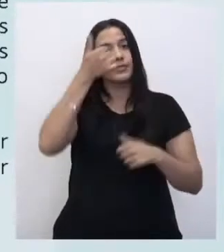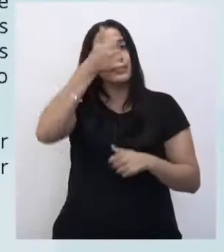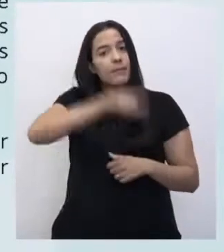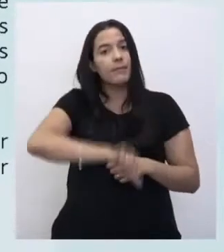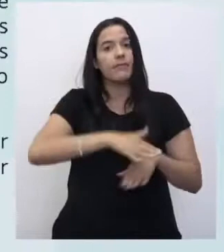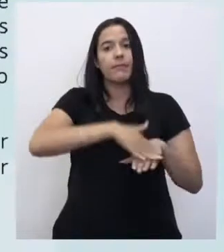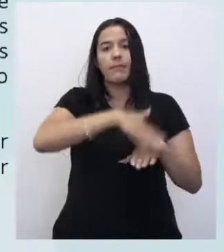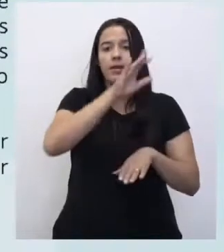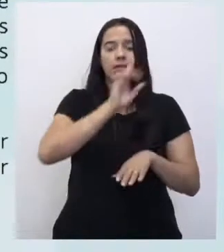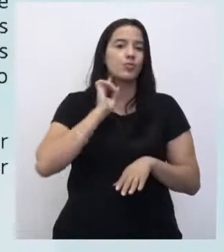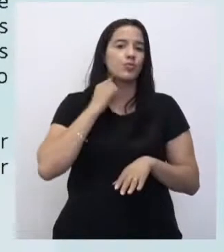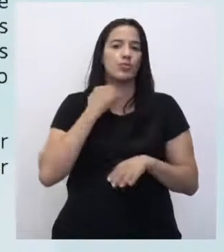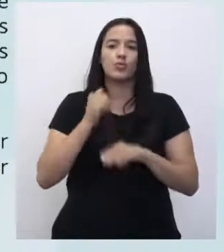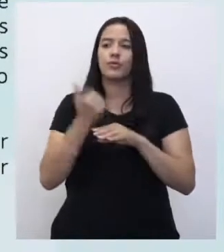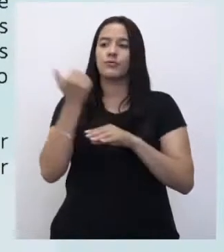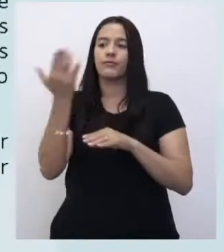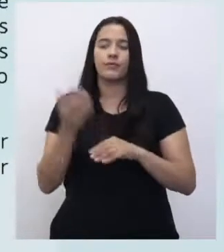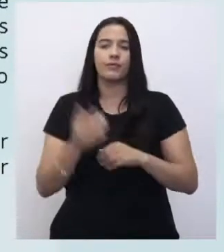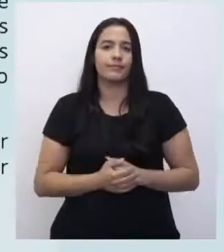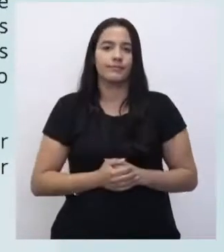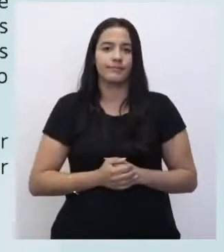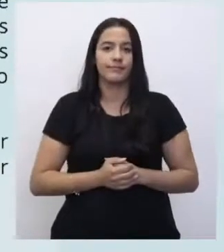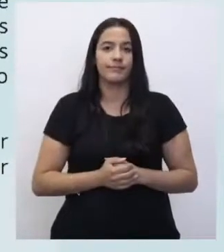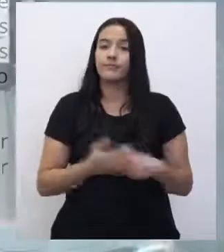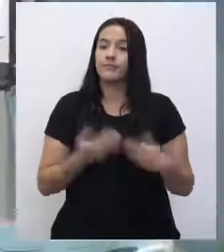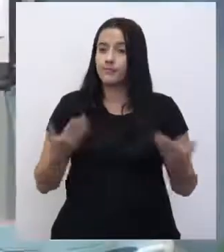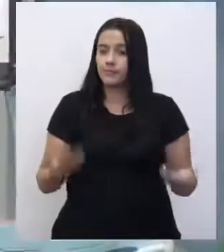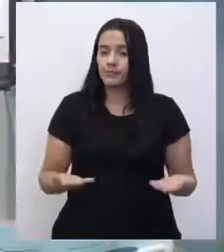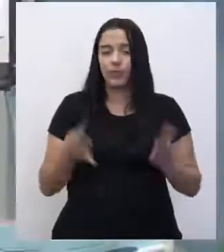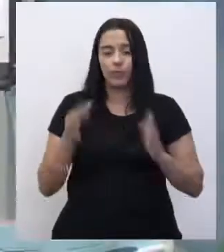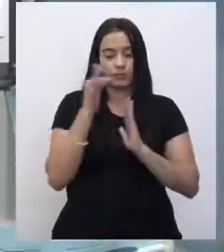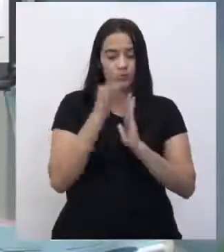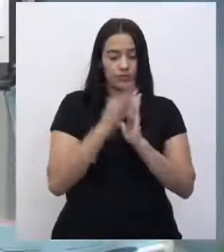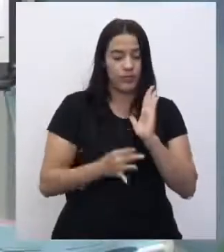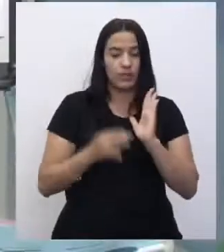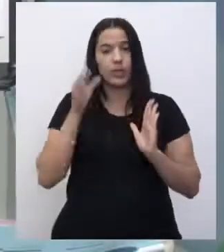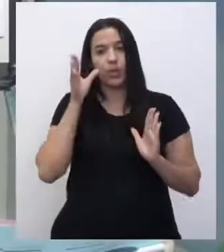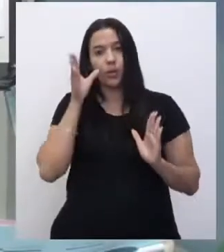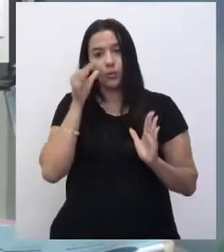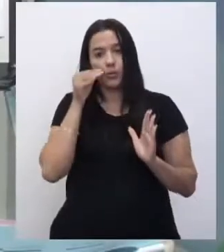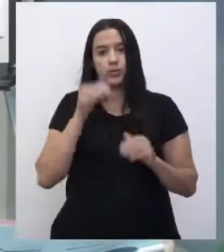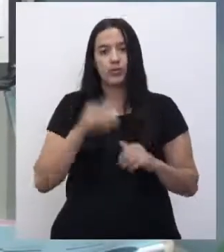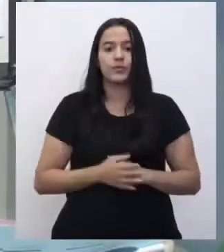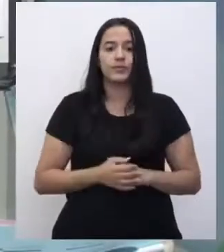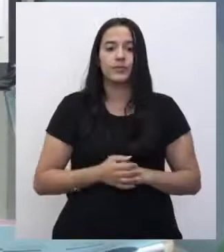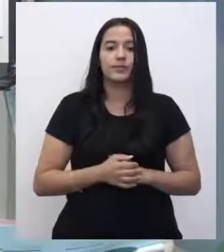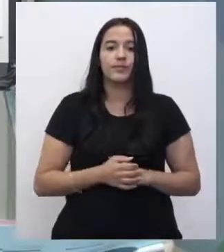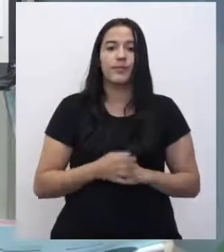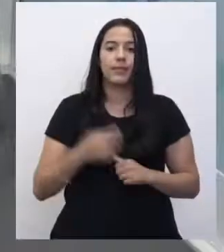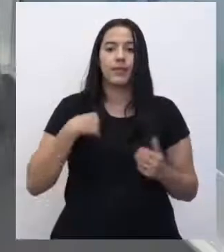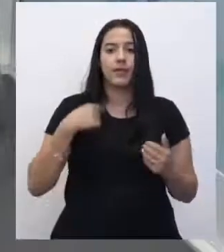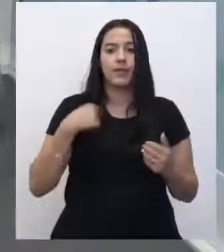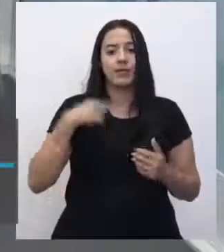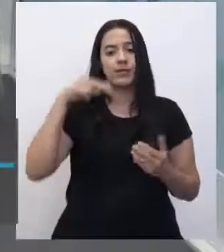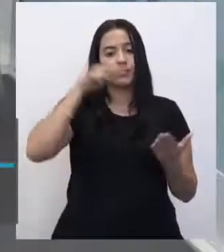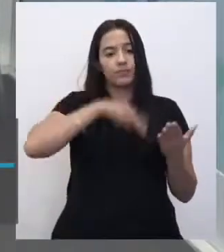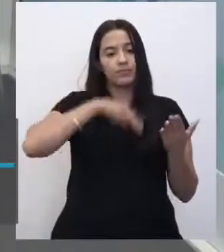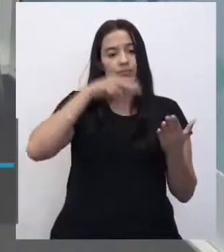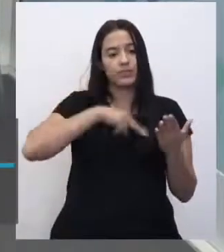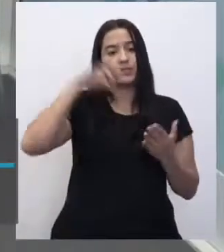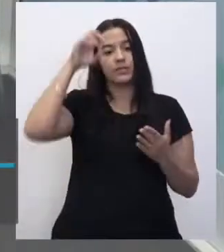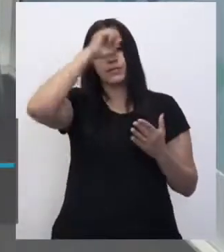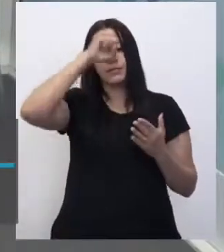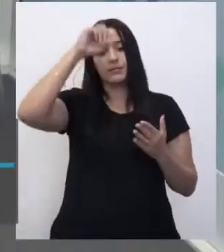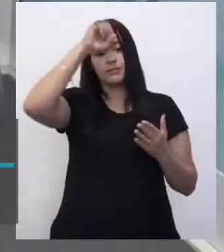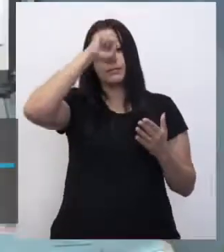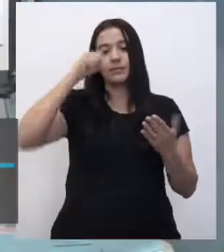externo. Perfeito. Então, esse é o texto que a gente tem. Uma curiosidade, né? Porque às vezes E a eu gente acha acabei que... de aprender isso. A gente